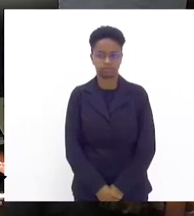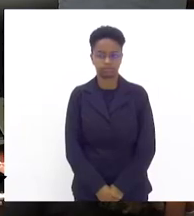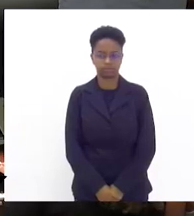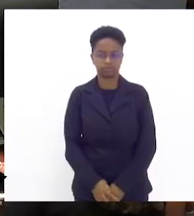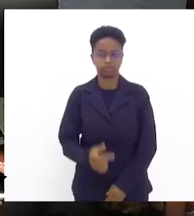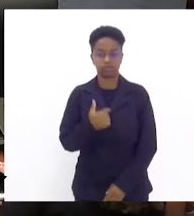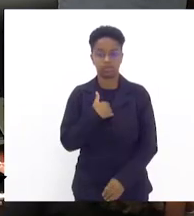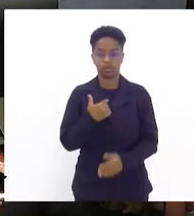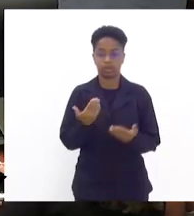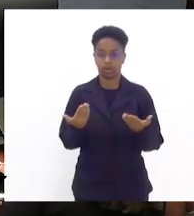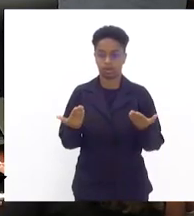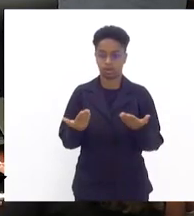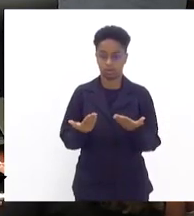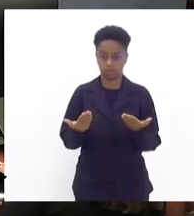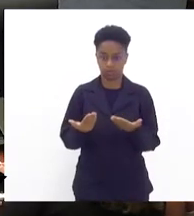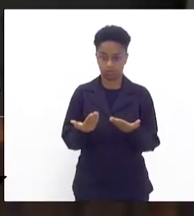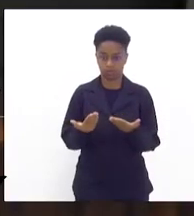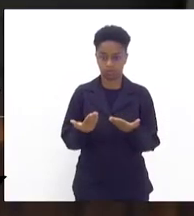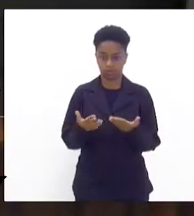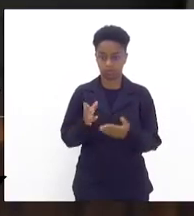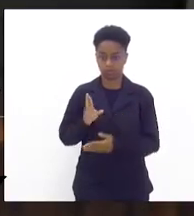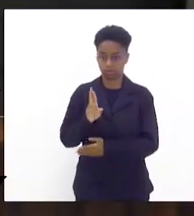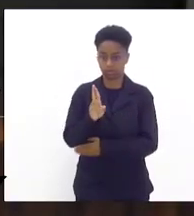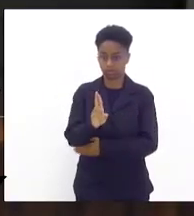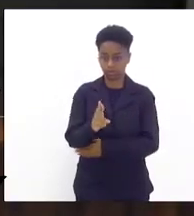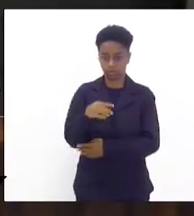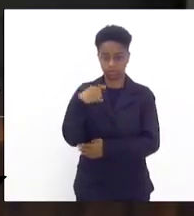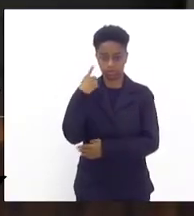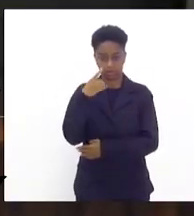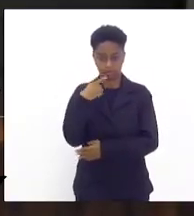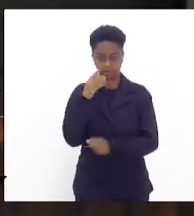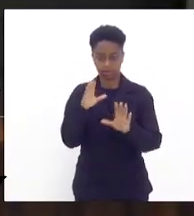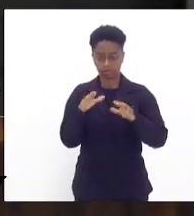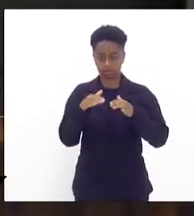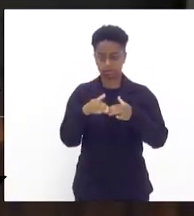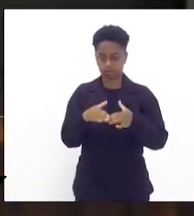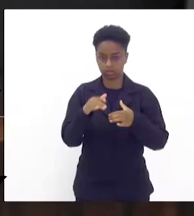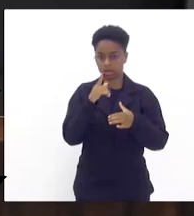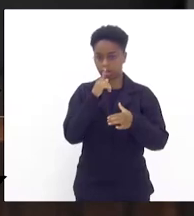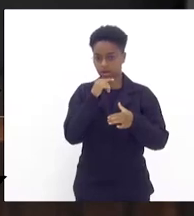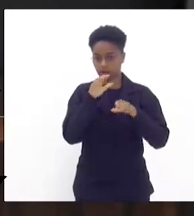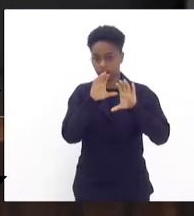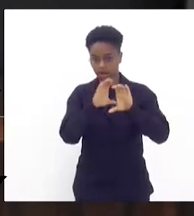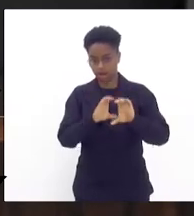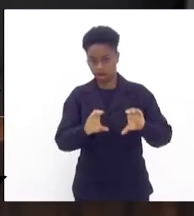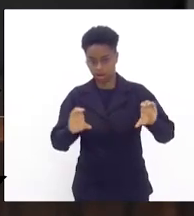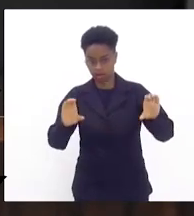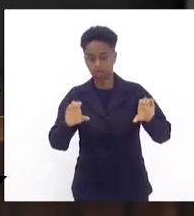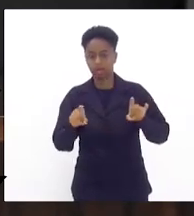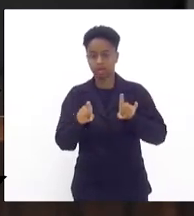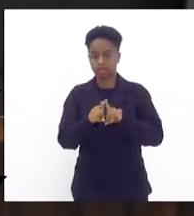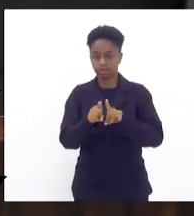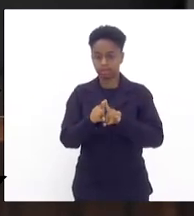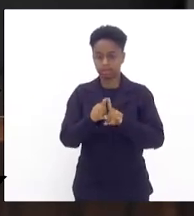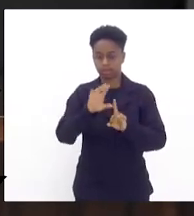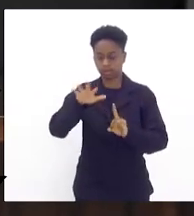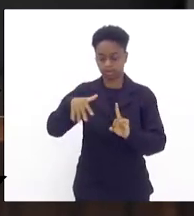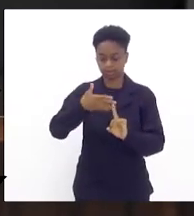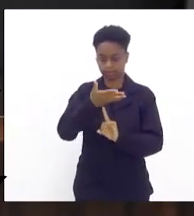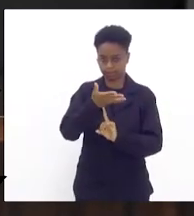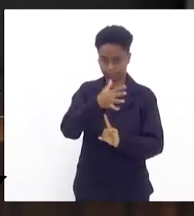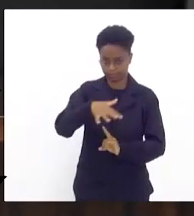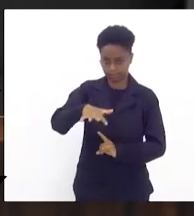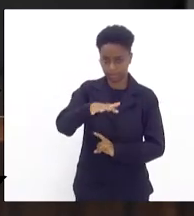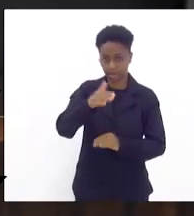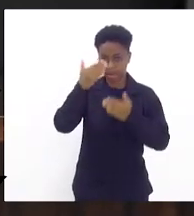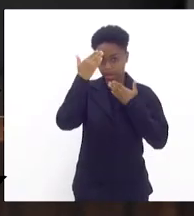Quero agora aqui, em nome dos deputados da Comissão de Saneamento Ambiental, agradecer a todos os